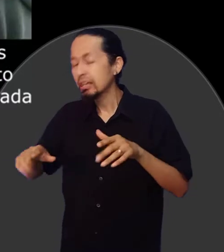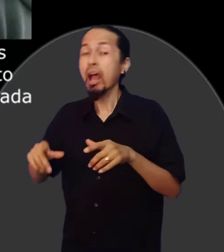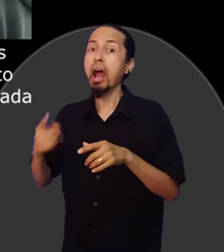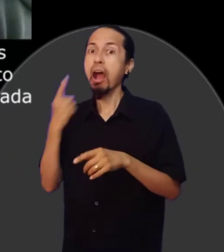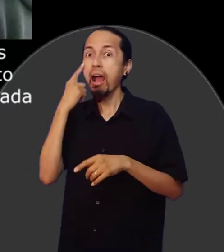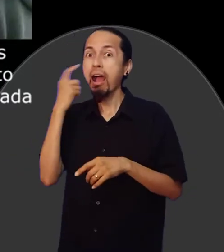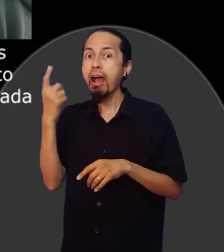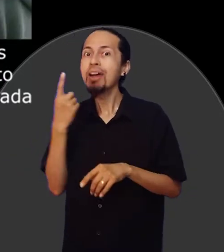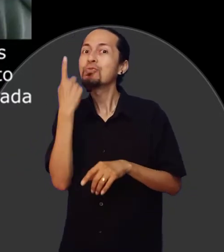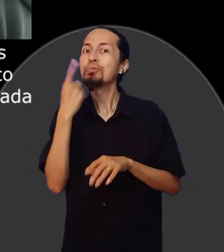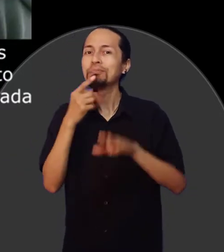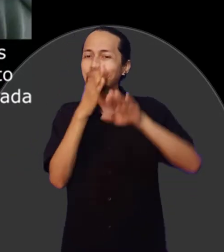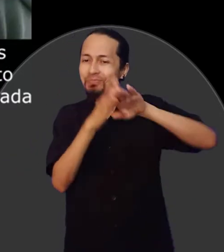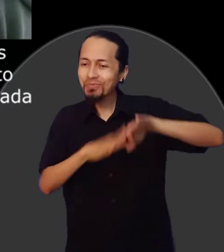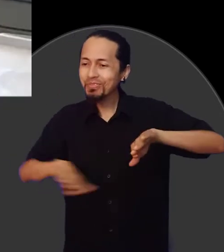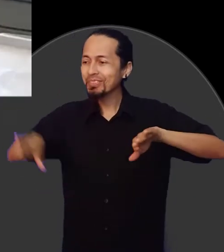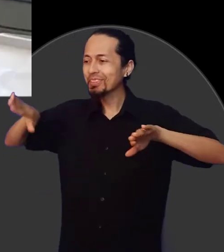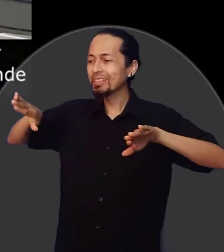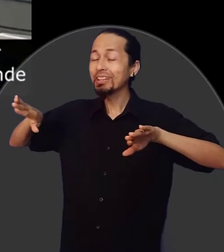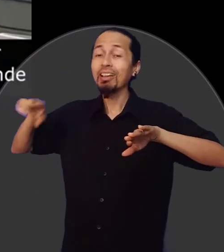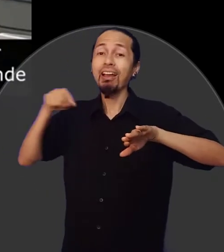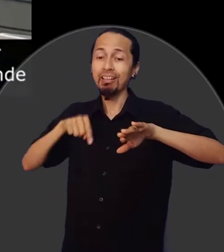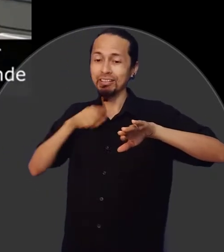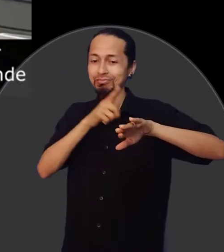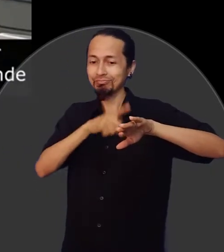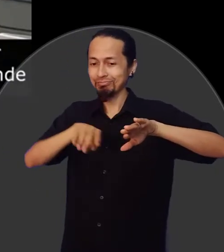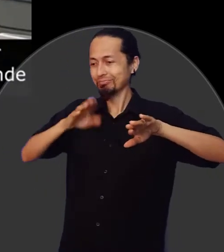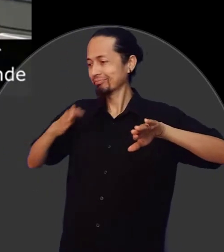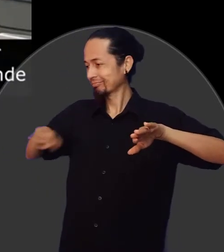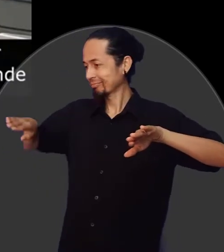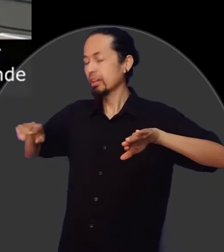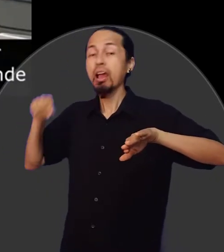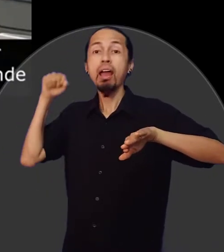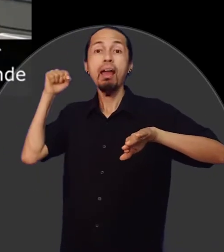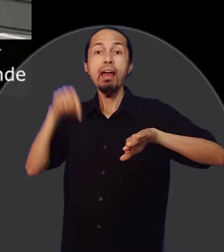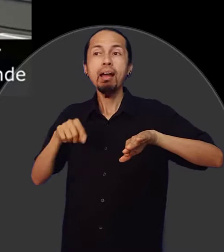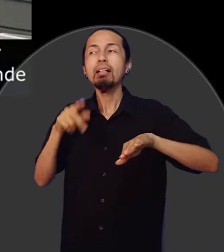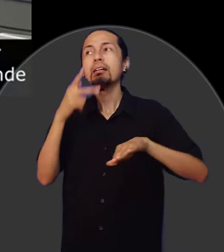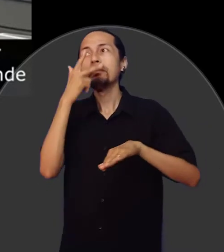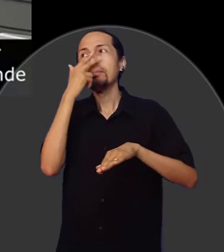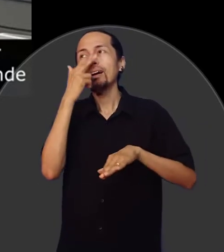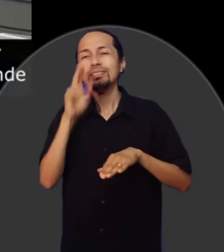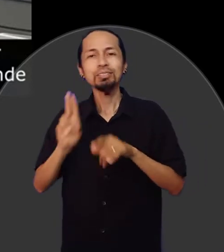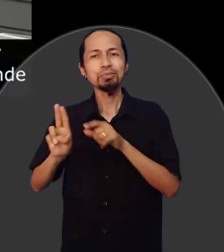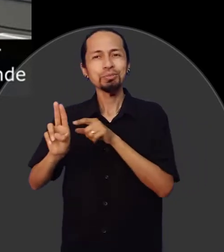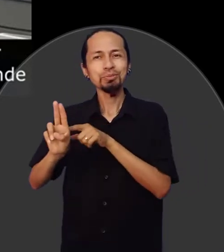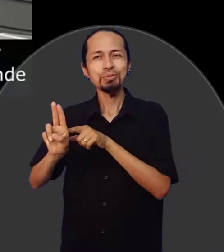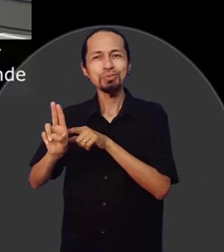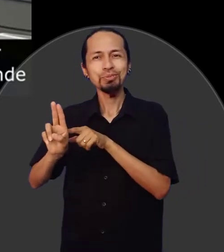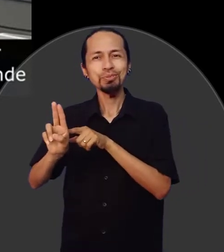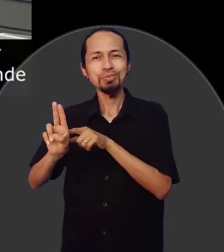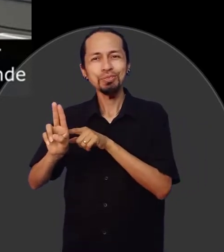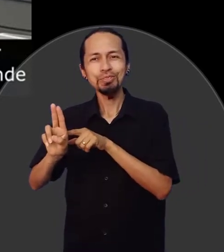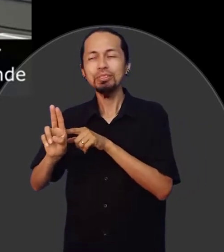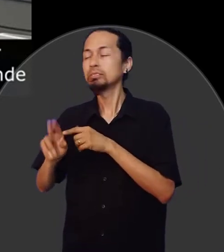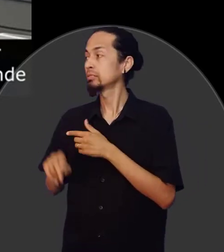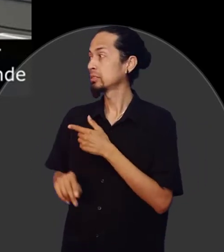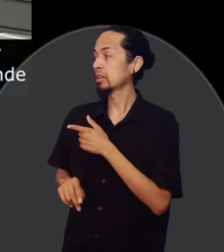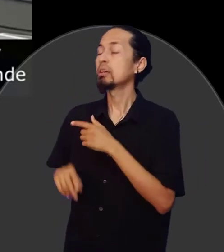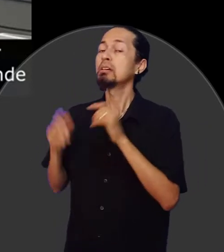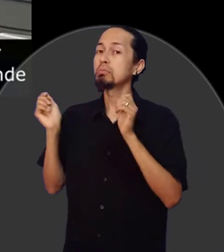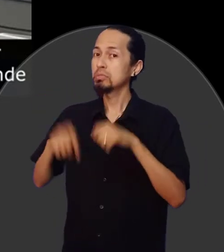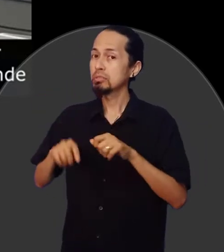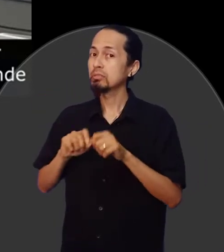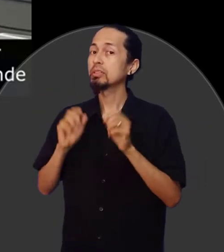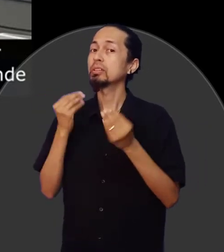modalidade vertical que é praticada em uma pista com curvas. A pista apresenta a forma de U e é chamada de half pipe, e pode ser feita de madeira